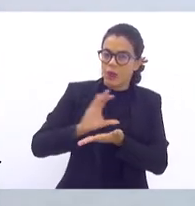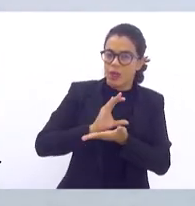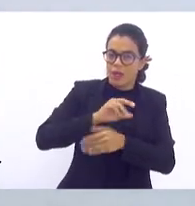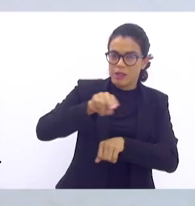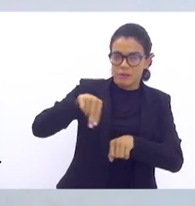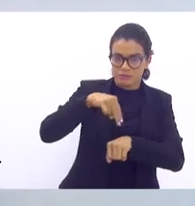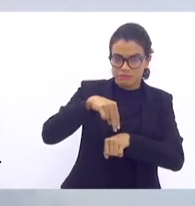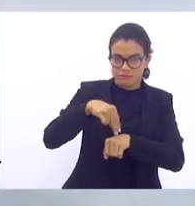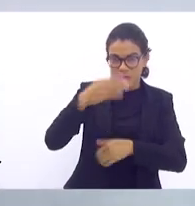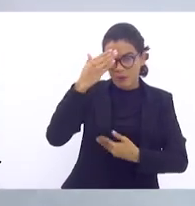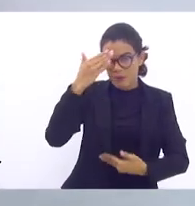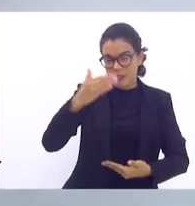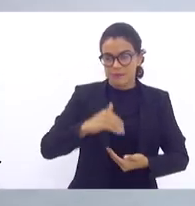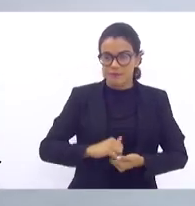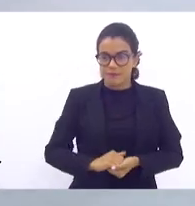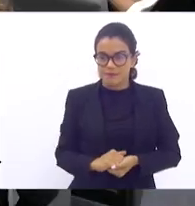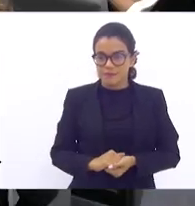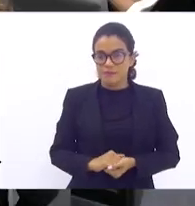obrigado